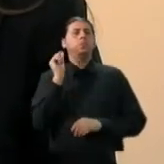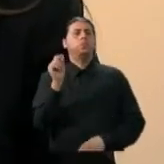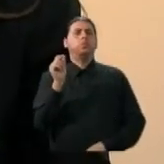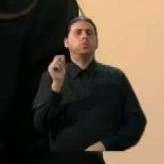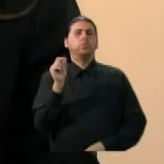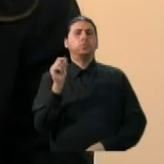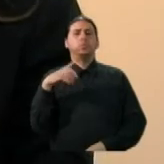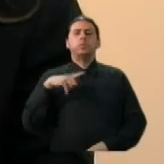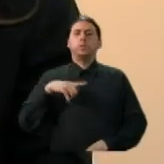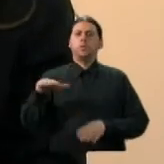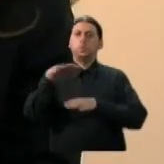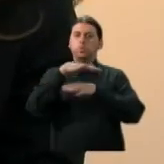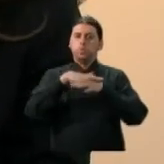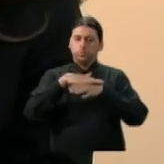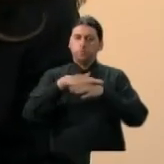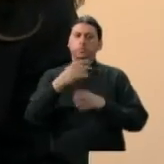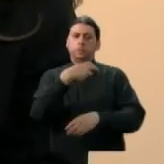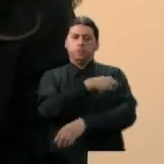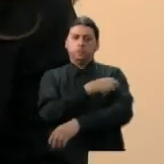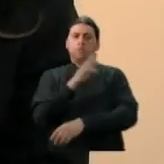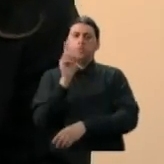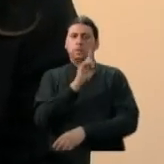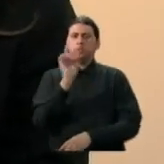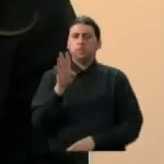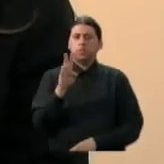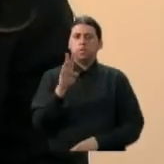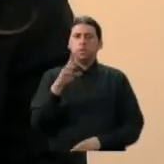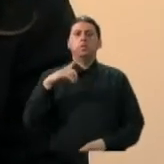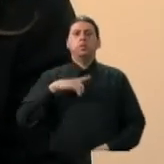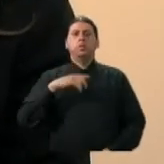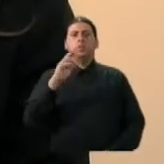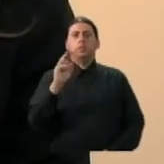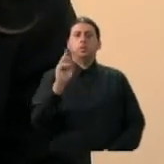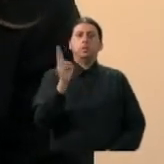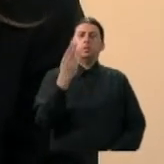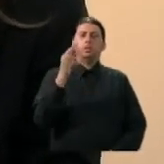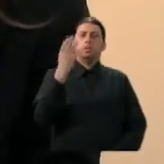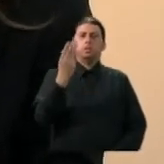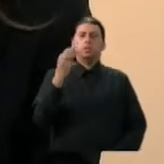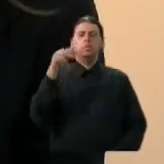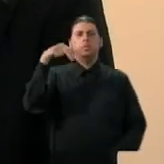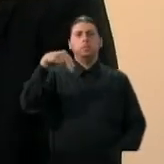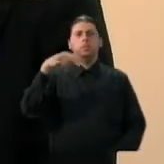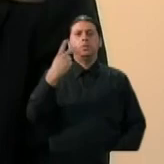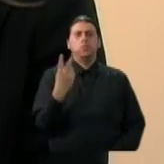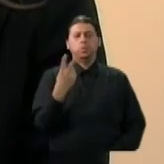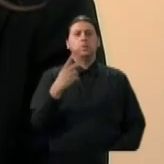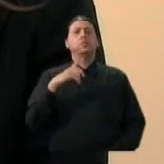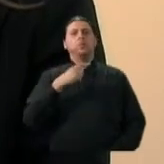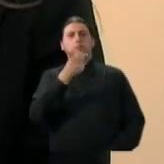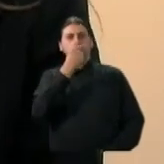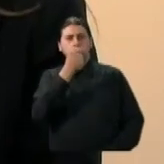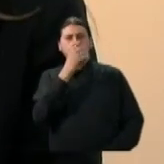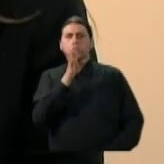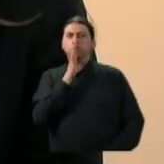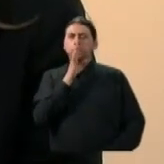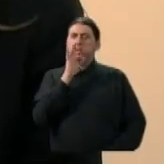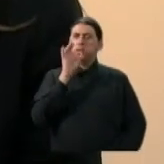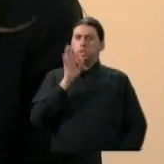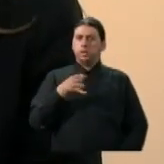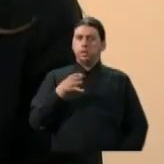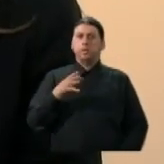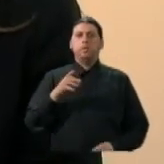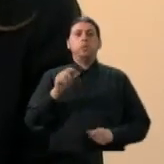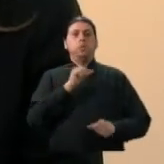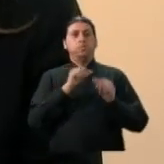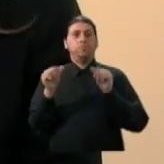a cobertura da vacina não ficou só para o H3N2, que seria aquela que já era a gripe conhecida, entrou